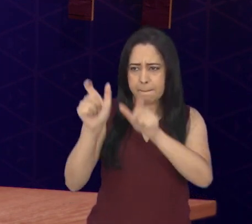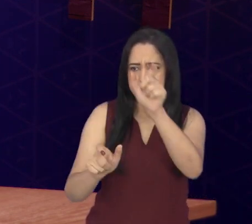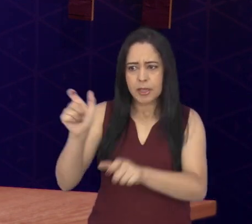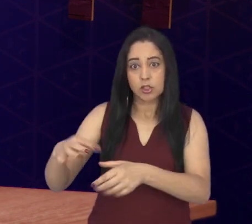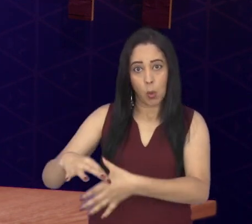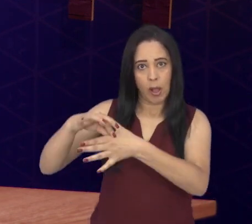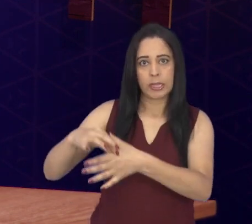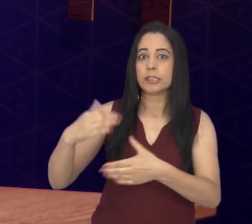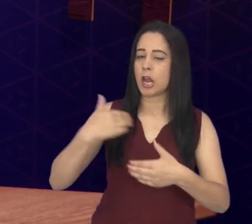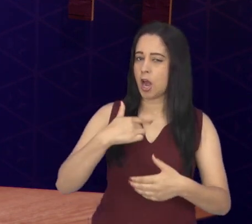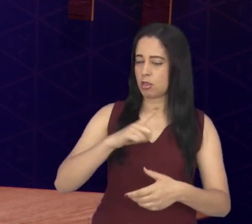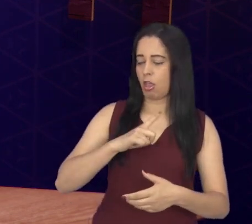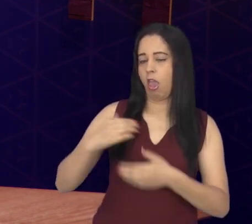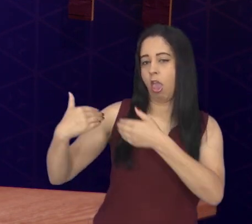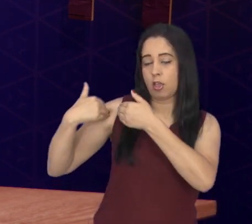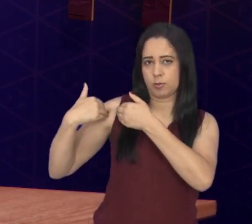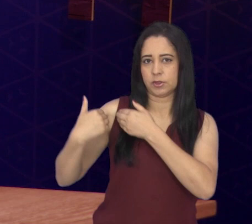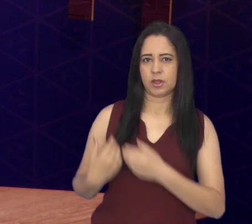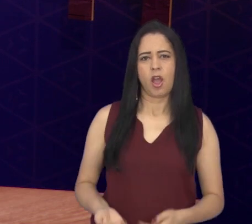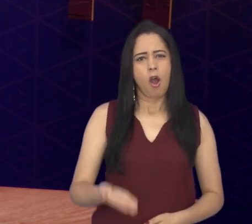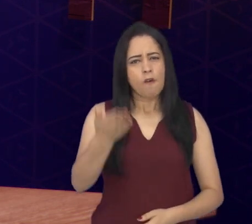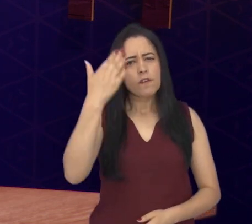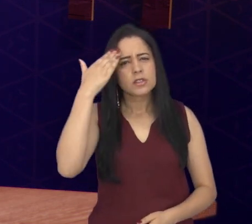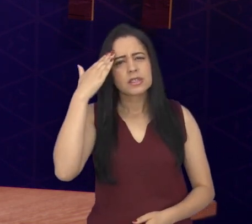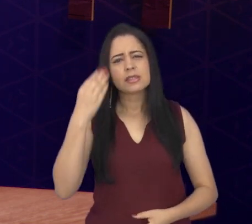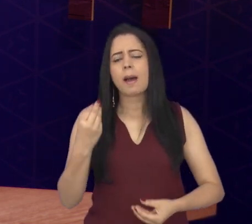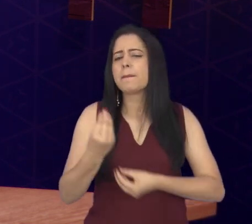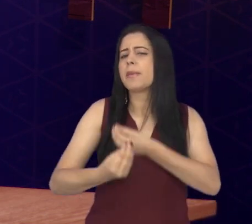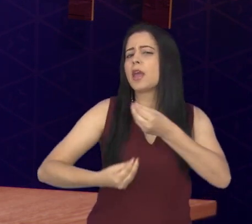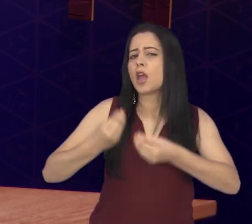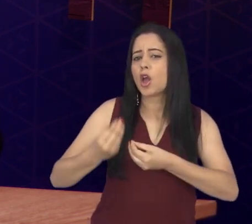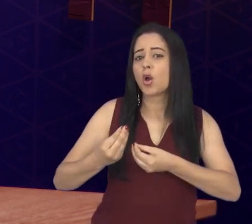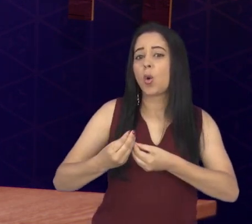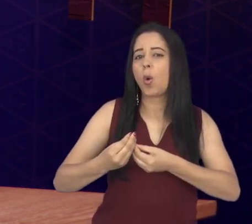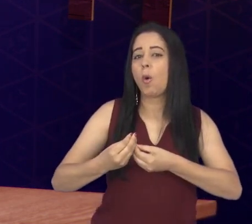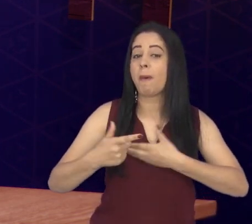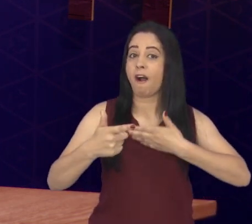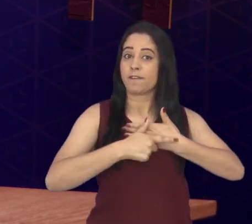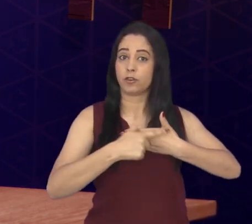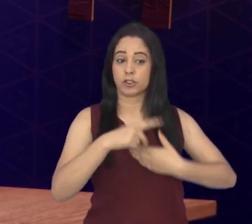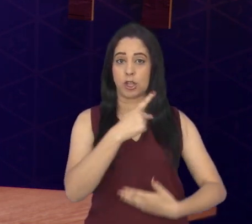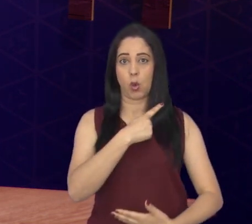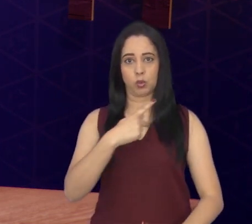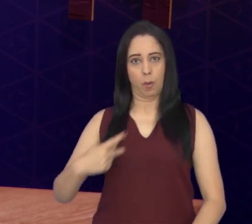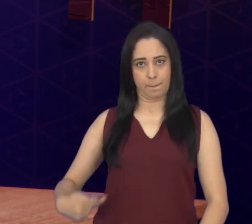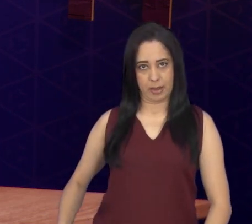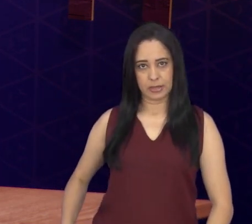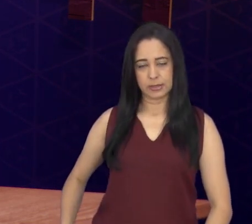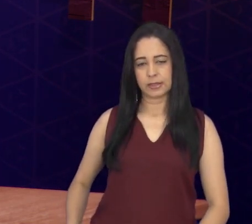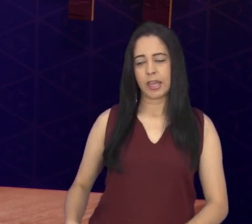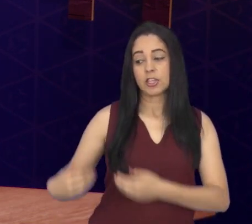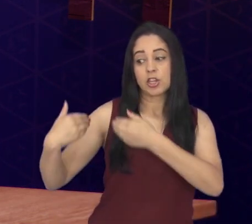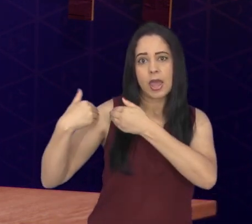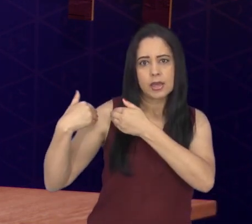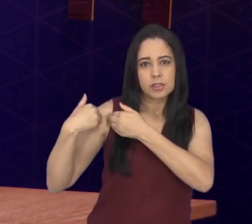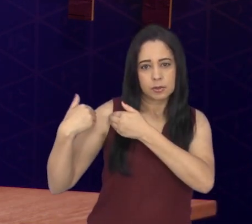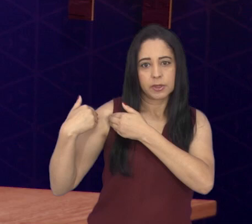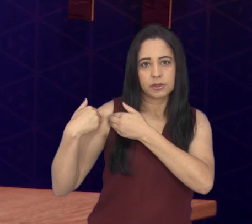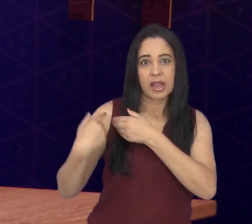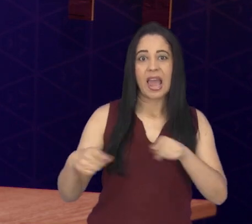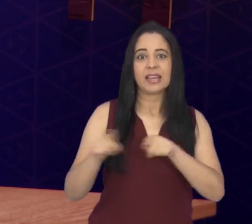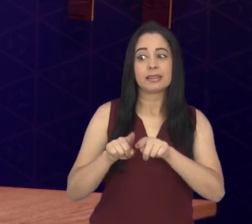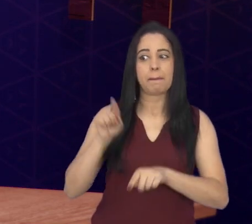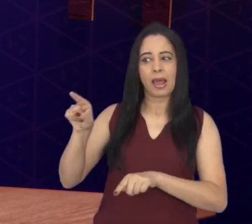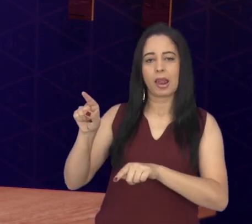grandes responsabilidades. Você sabe quais são os direitos e os deveres do nosso presidente da República? E quais são as responsabilidades,